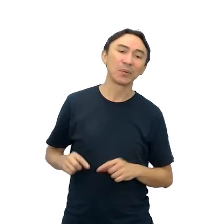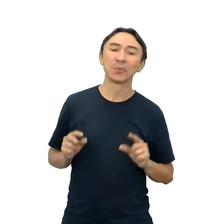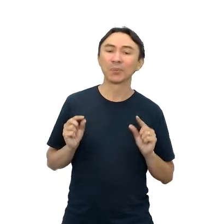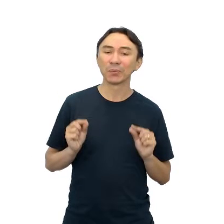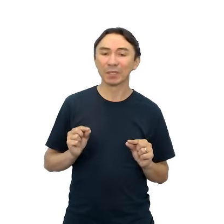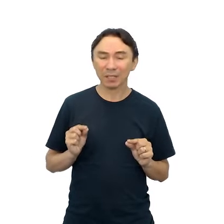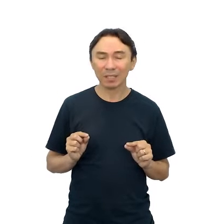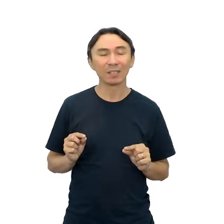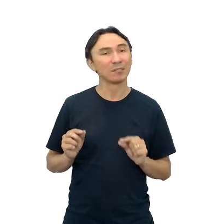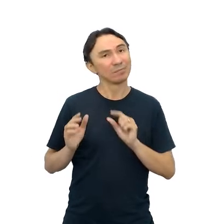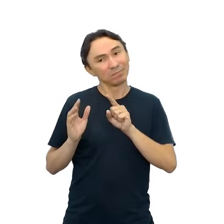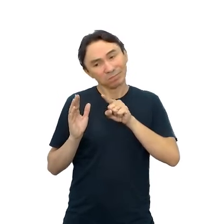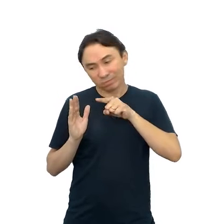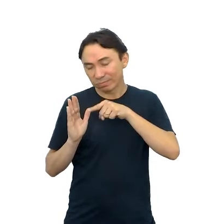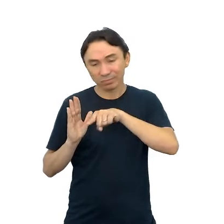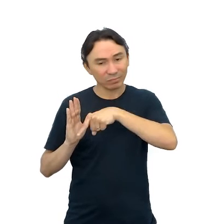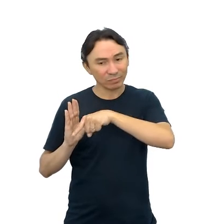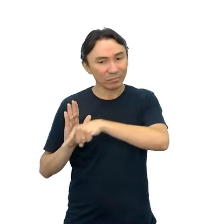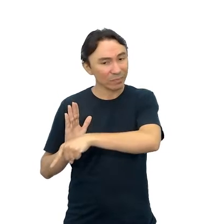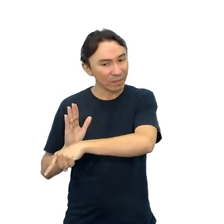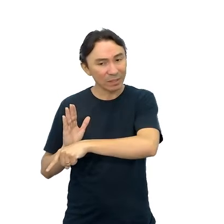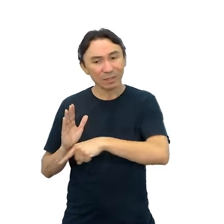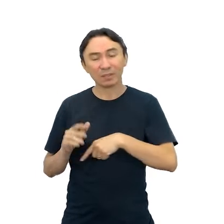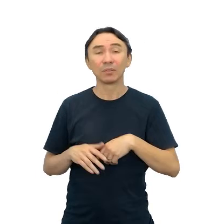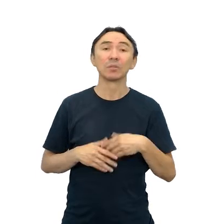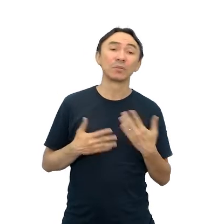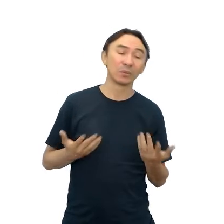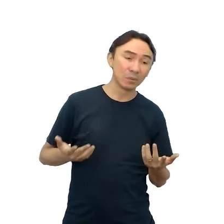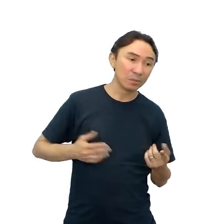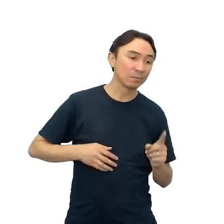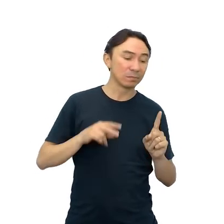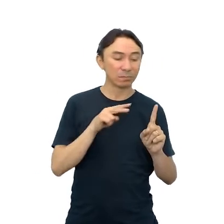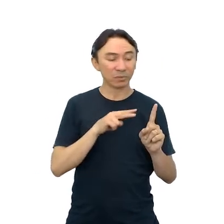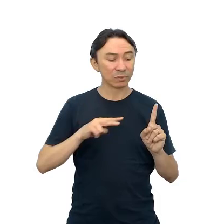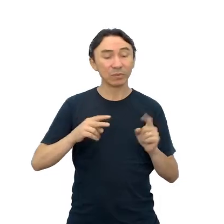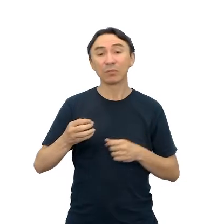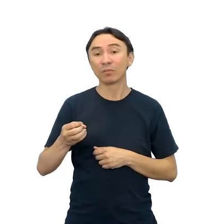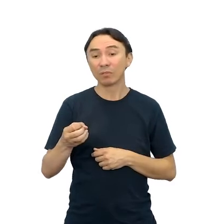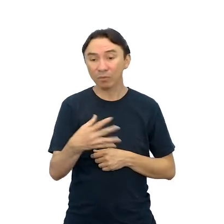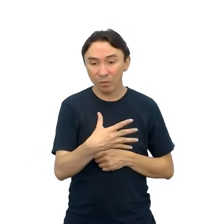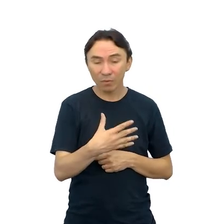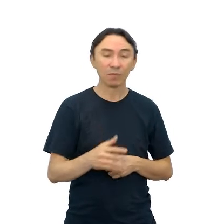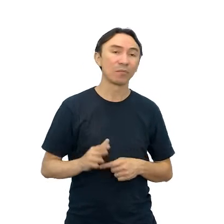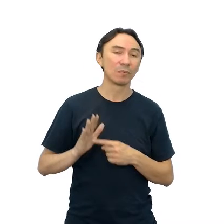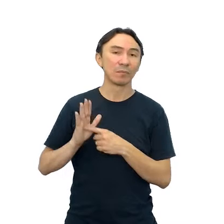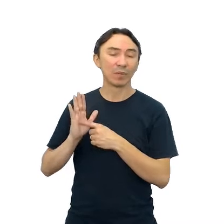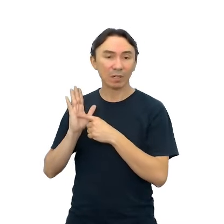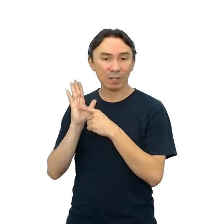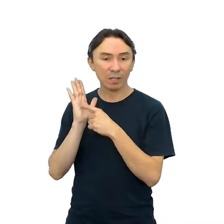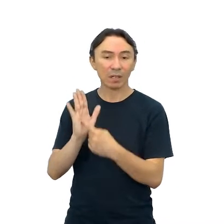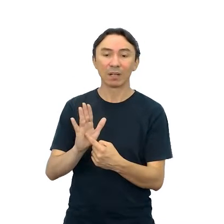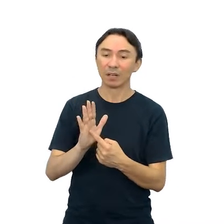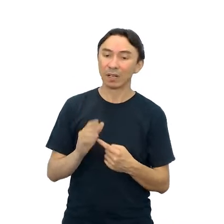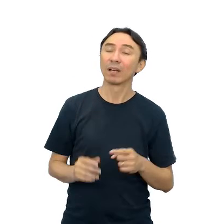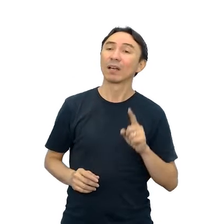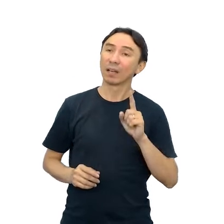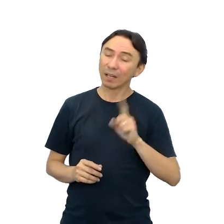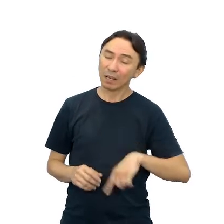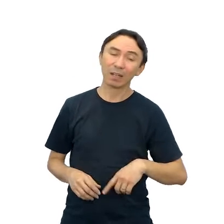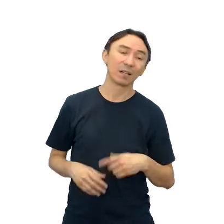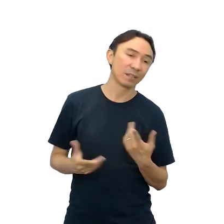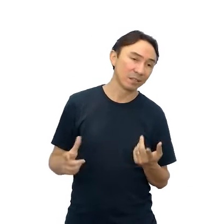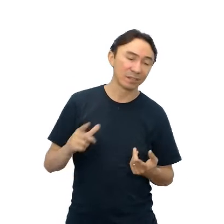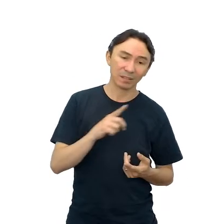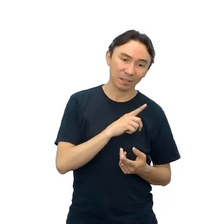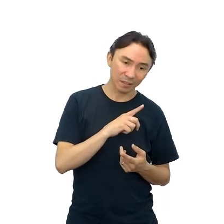um aprofundamento ou trazer uma nova perspectiva aí em referência à transmissão de